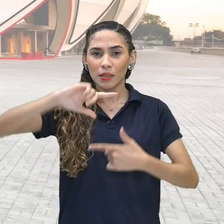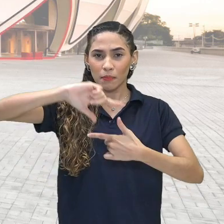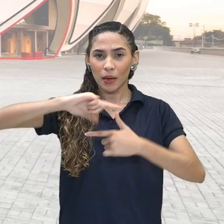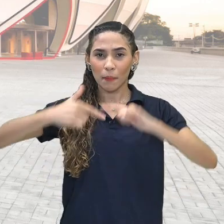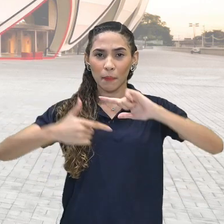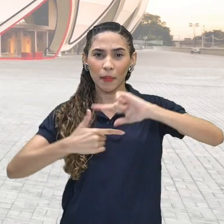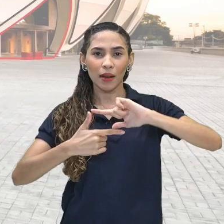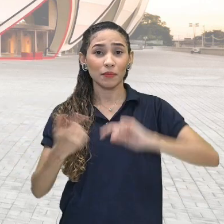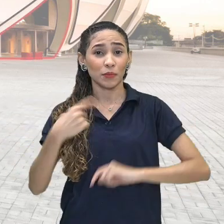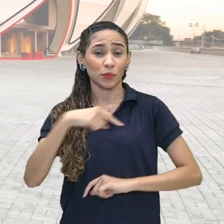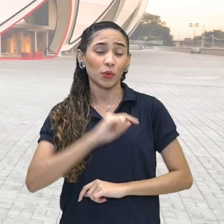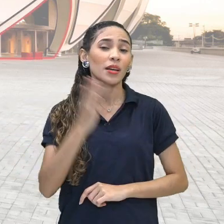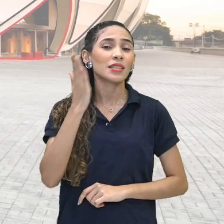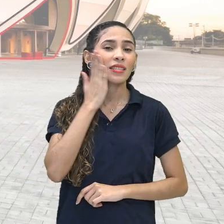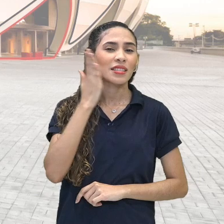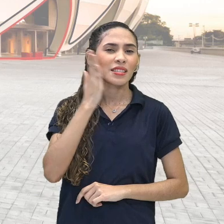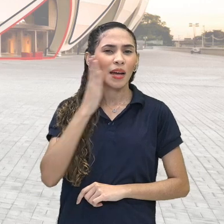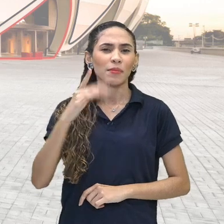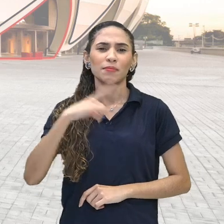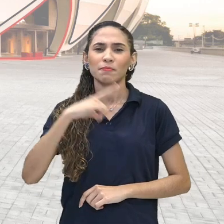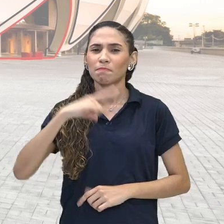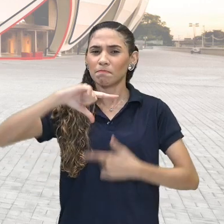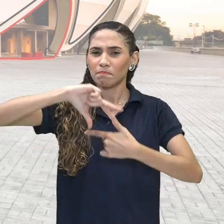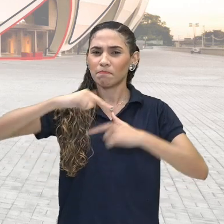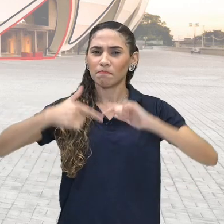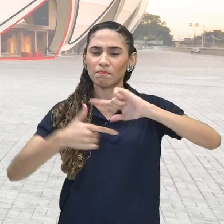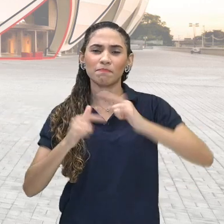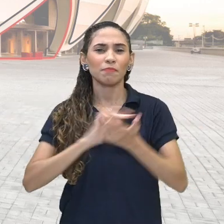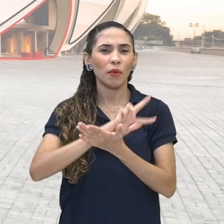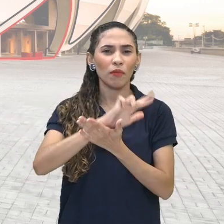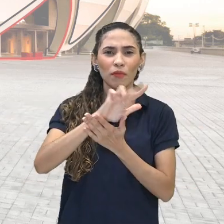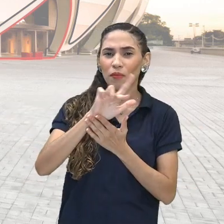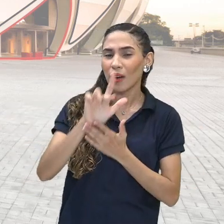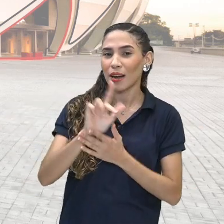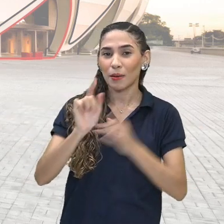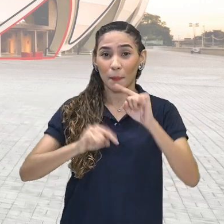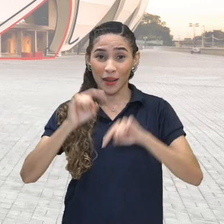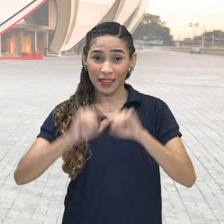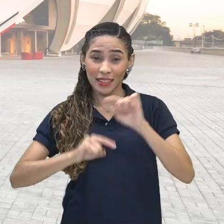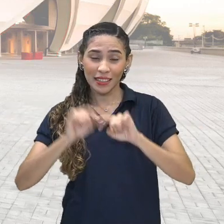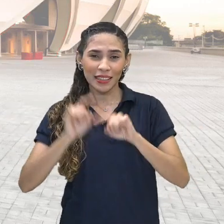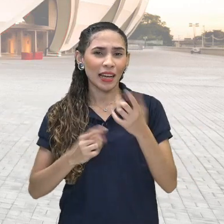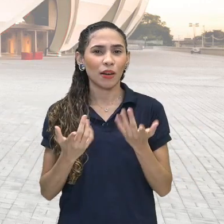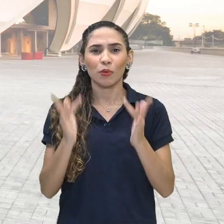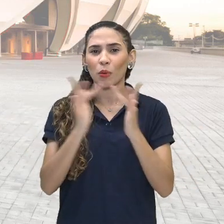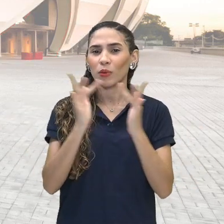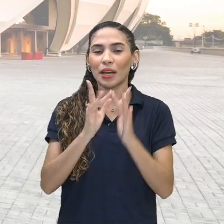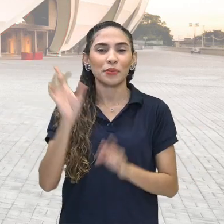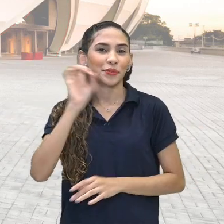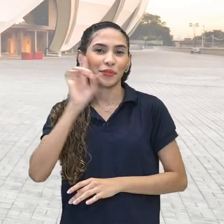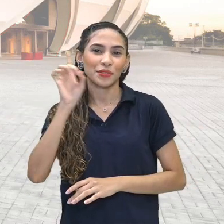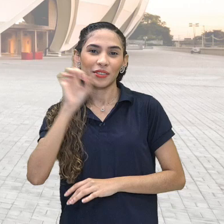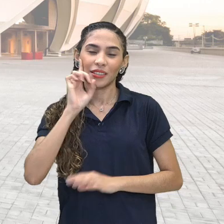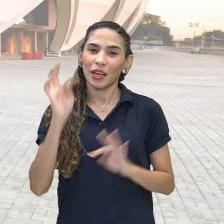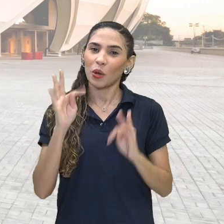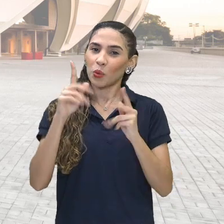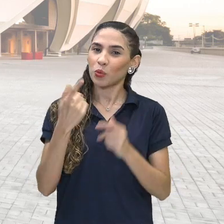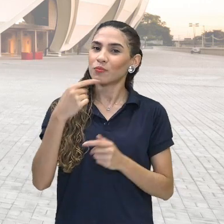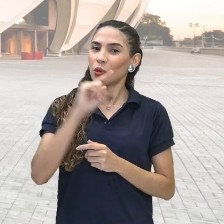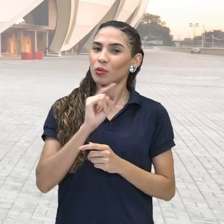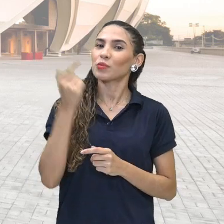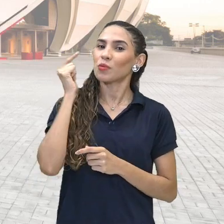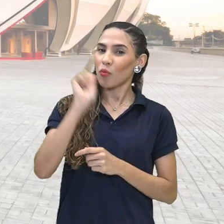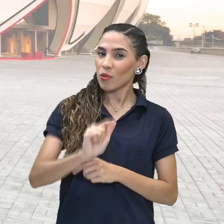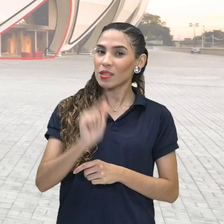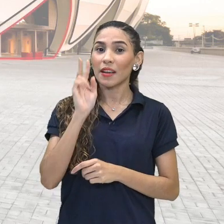A gente sabe que a gente vê aí figuras geométricas em várias coisas, né? Está aí no nosso cotidiano, né? Em tudo a gente consegue ver